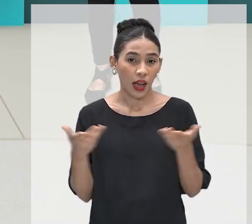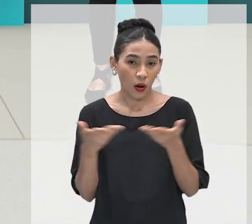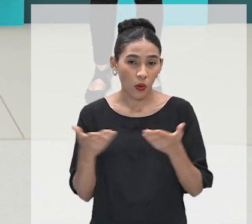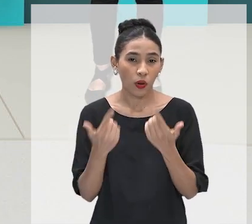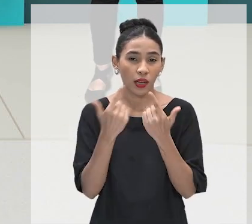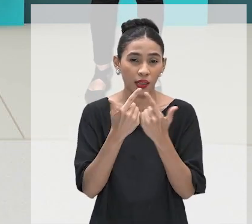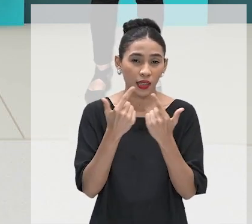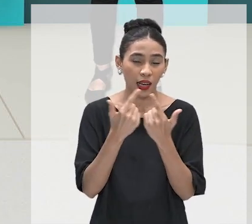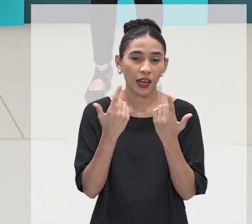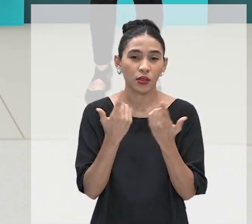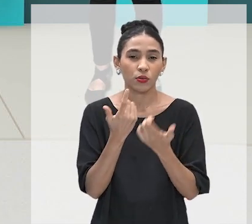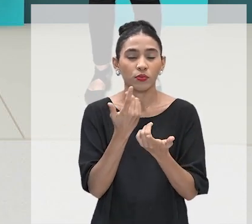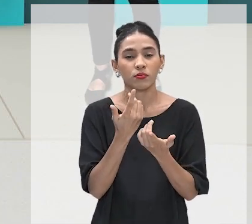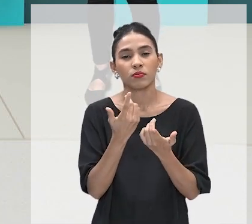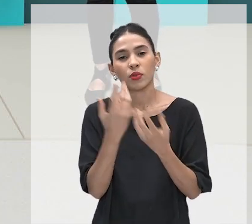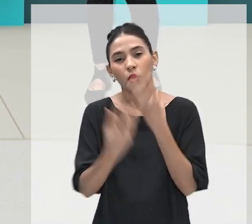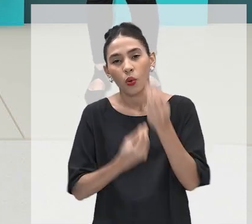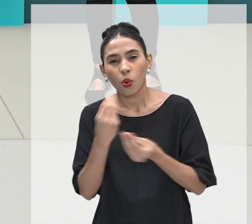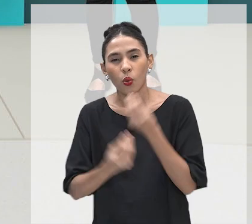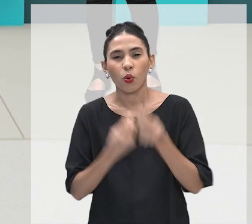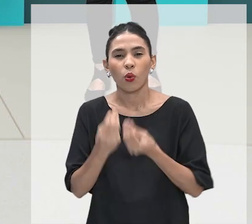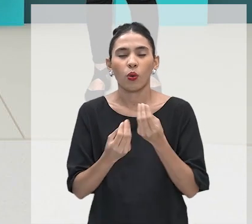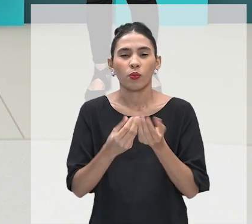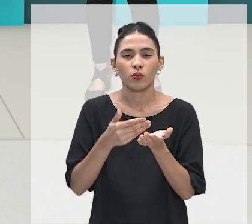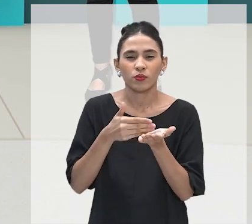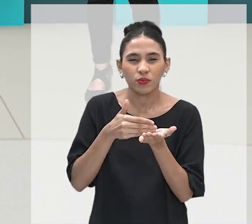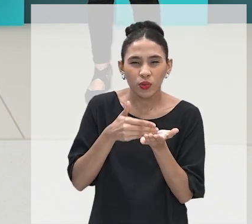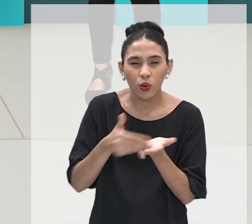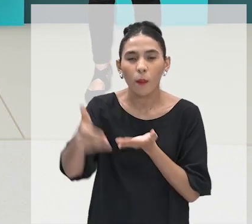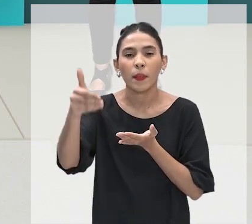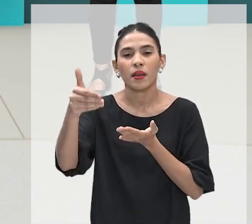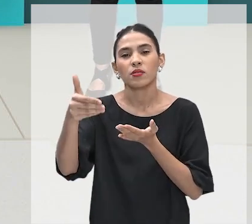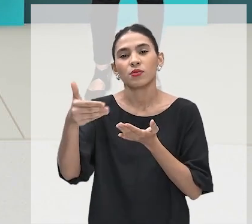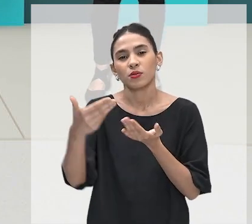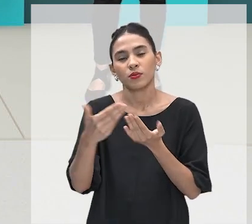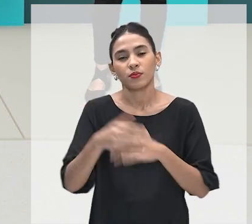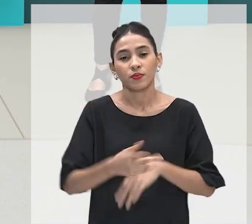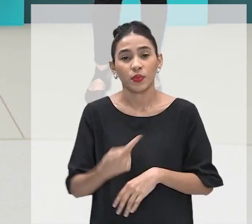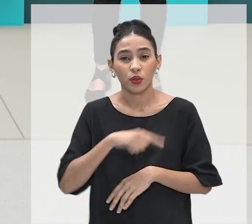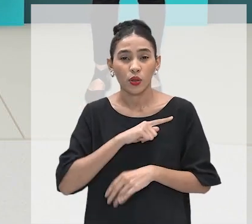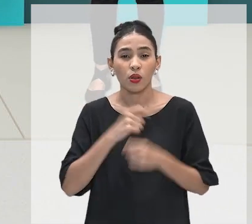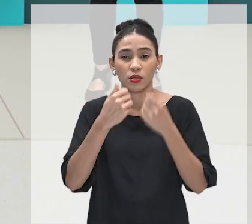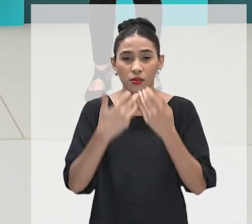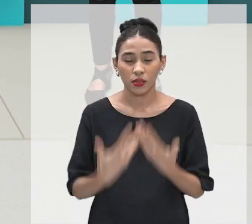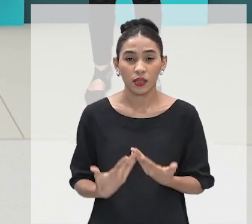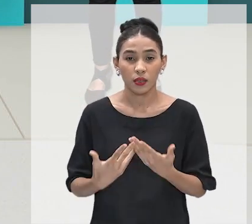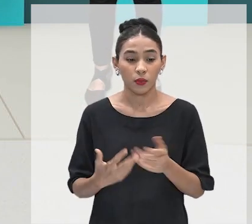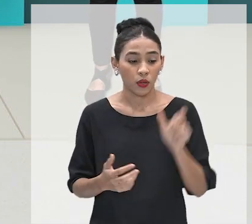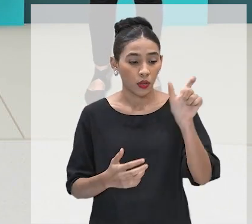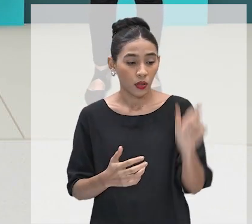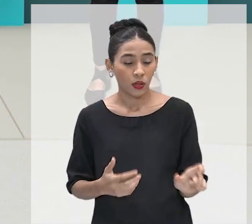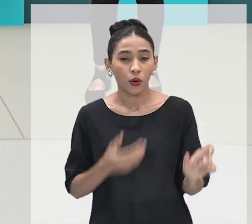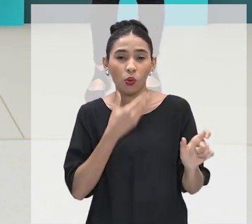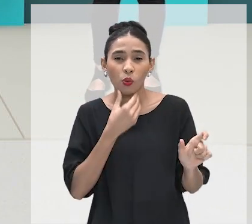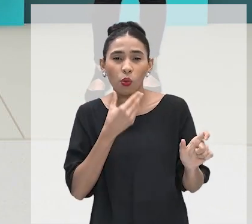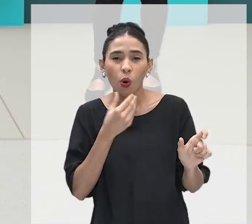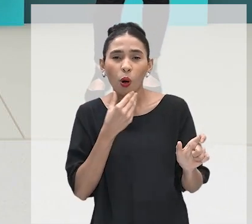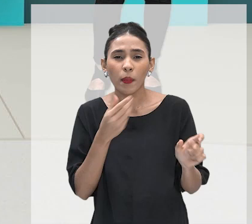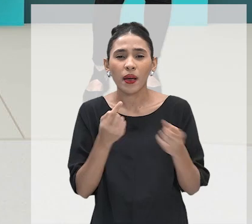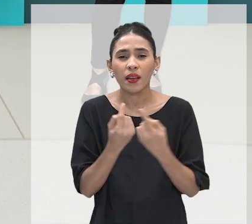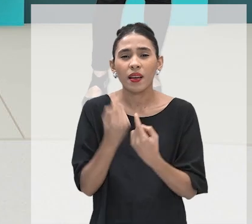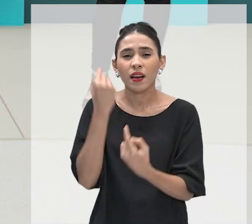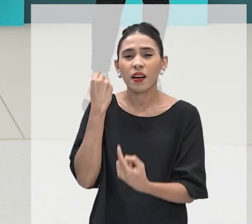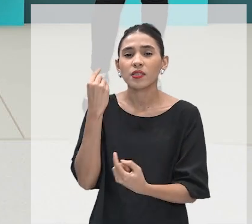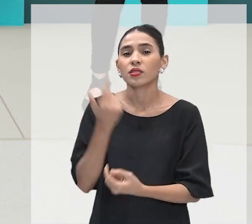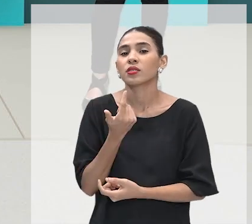teatro, a representação, mas desde a pré-história, sim, como nós comentamos, o homem naquele período, ele não